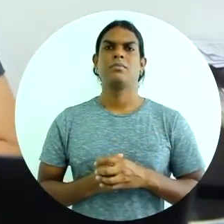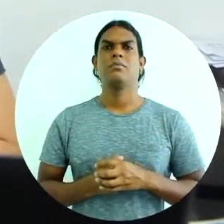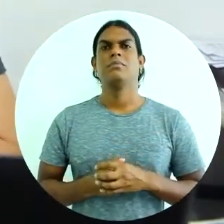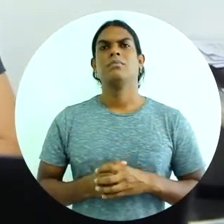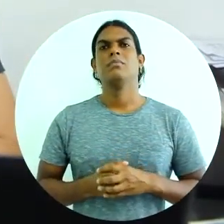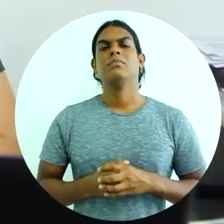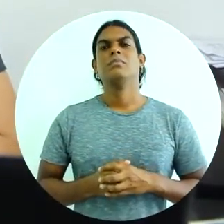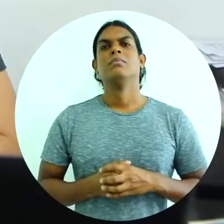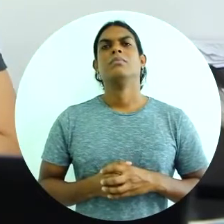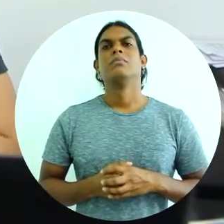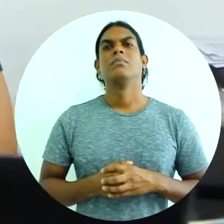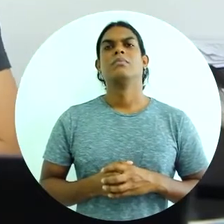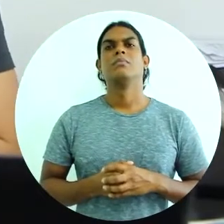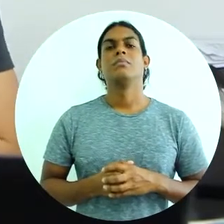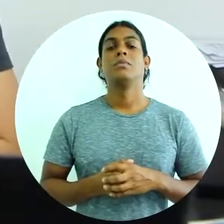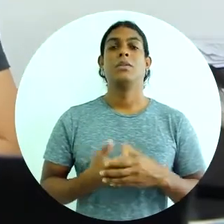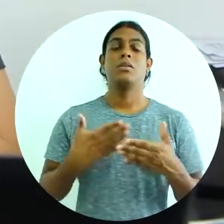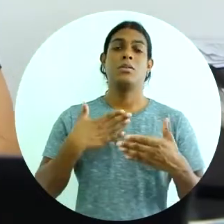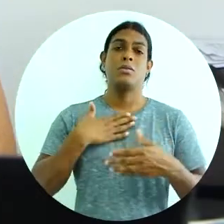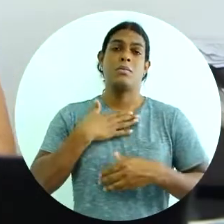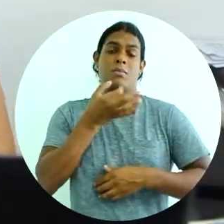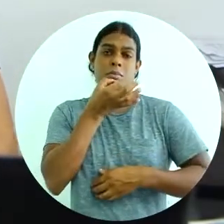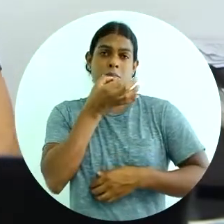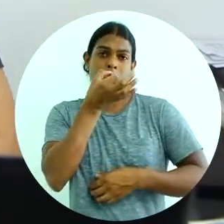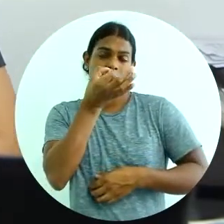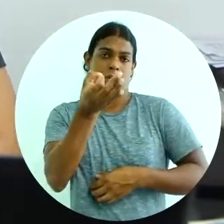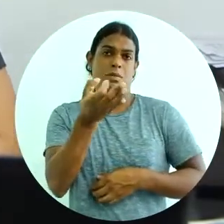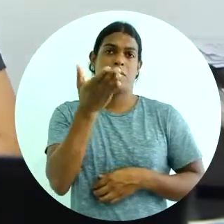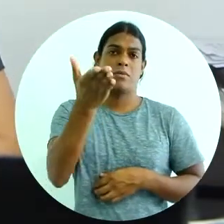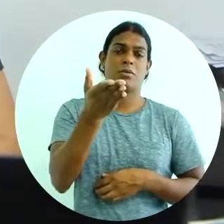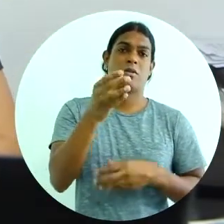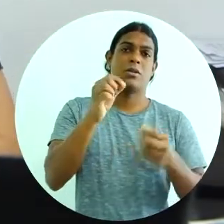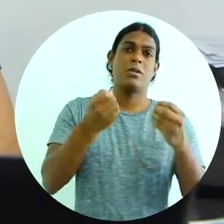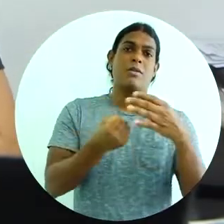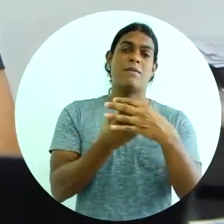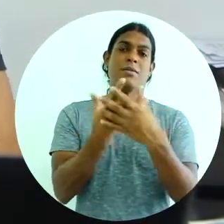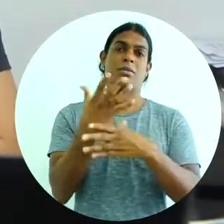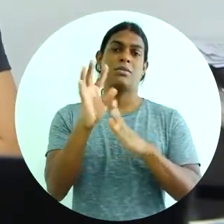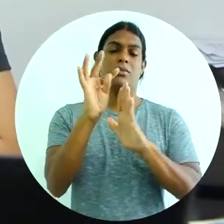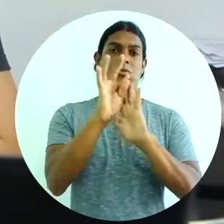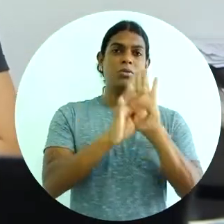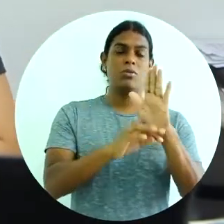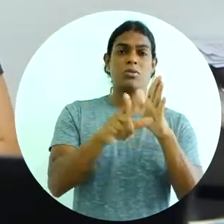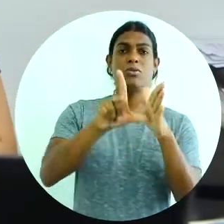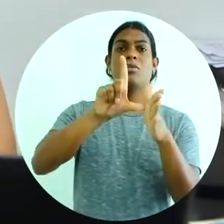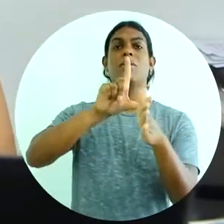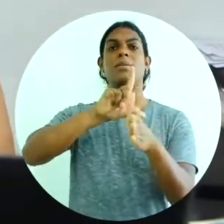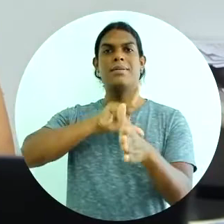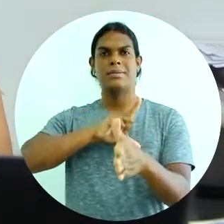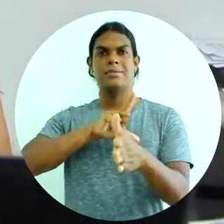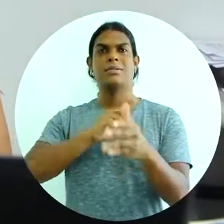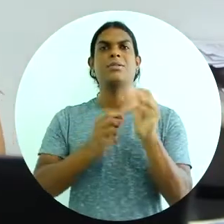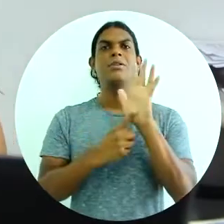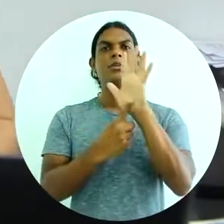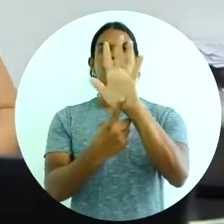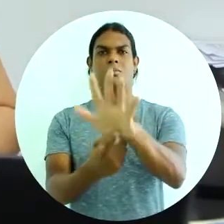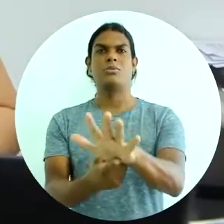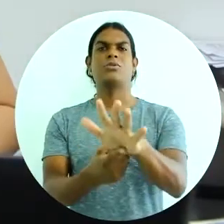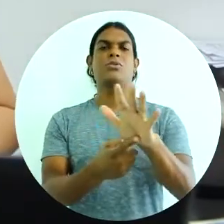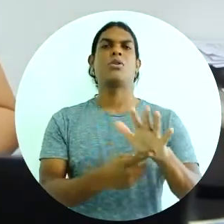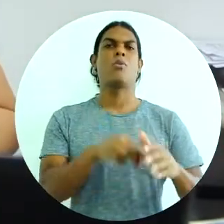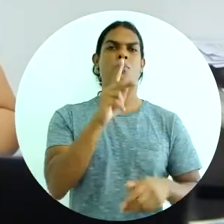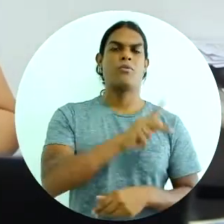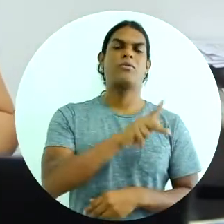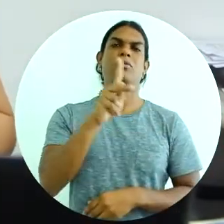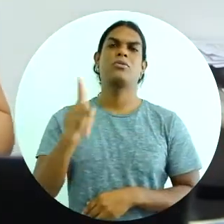dele. Então, o que eu indico a vocês ao escrever o seu texto, antes mesmo de colocar para a correção do professor, é olhar para o